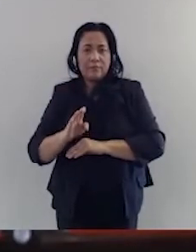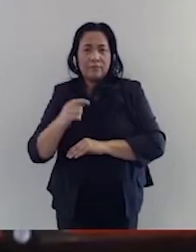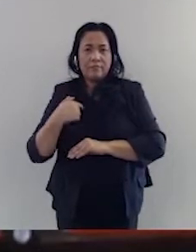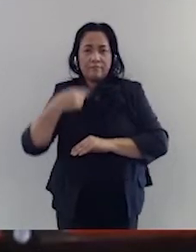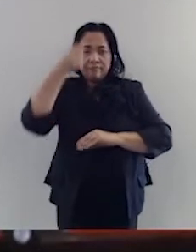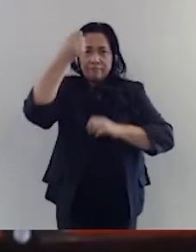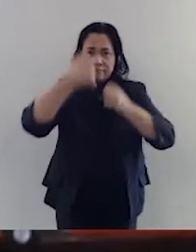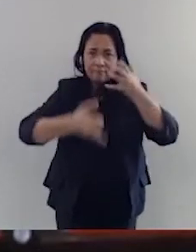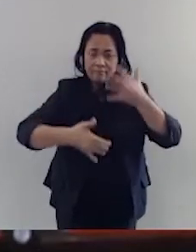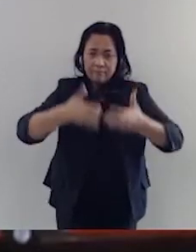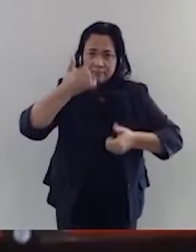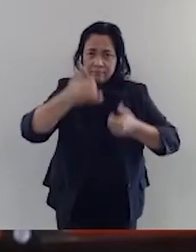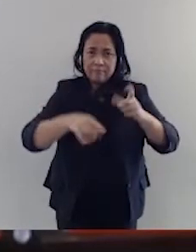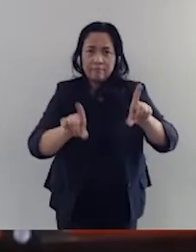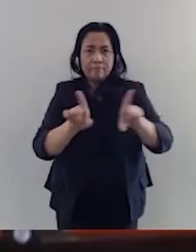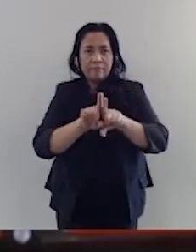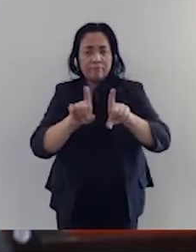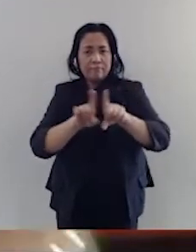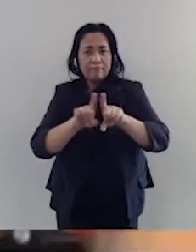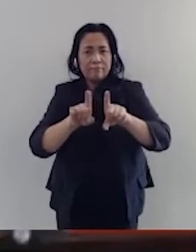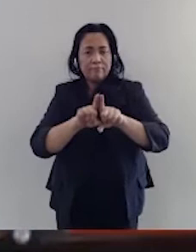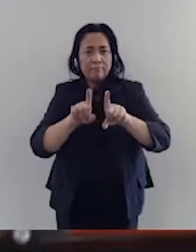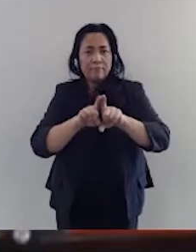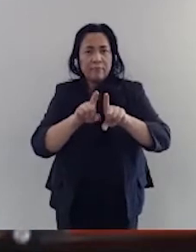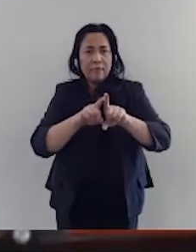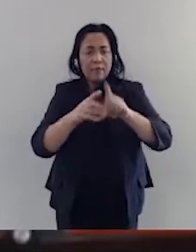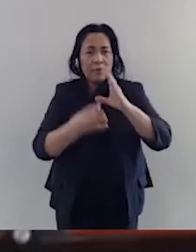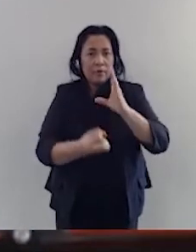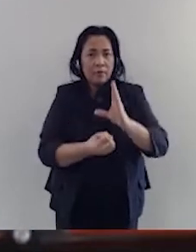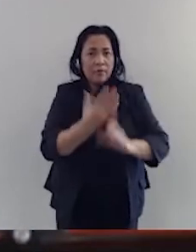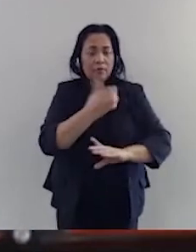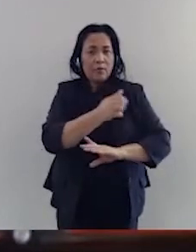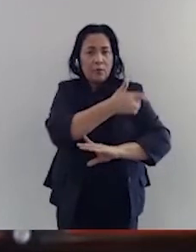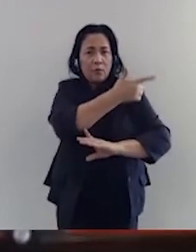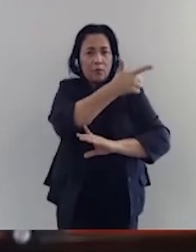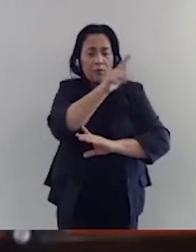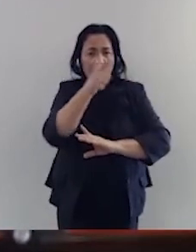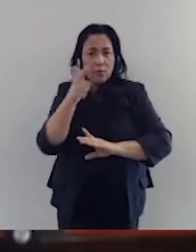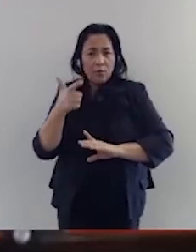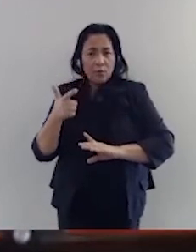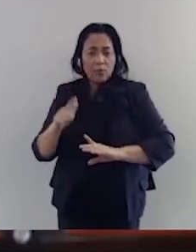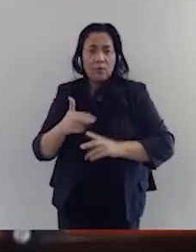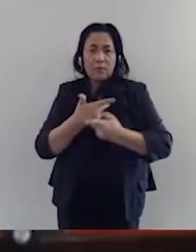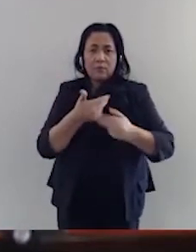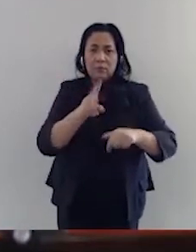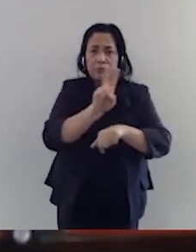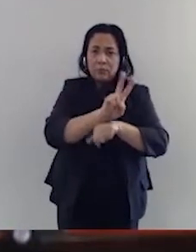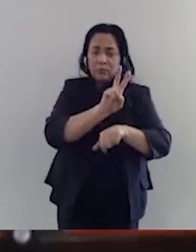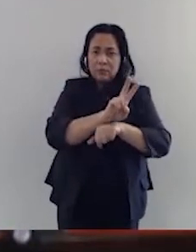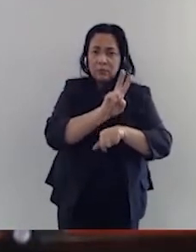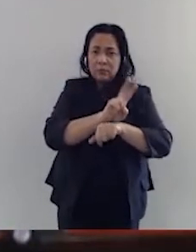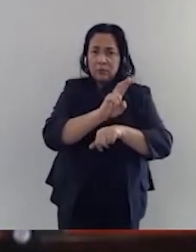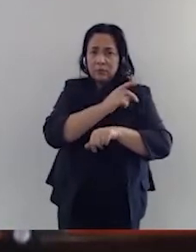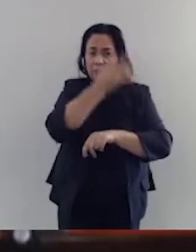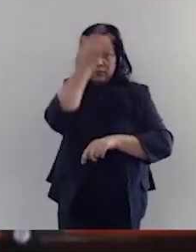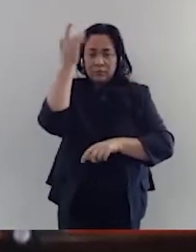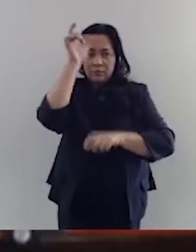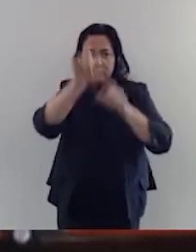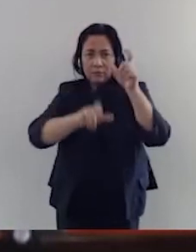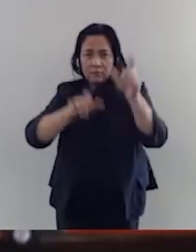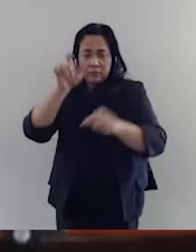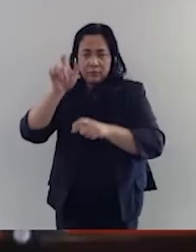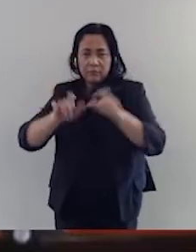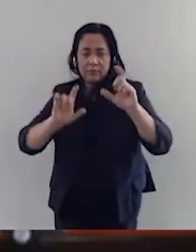como também estabeleceu outras ordens de proteção, proteção das minorias,